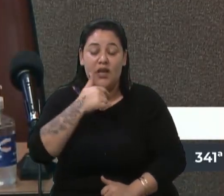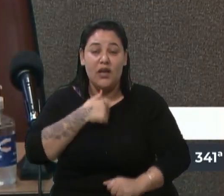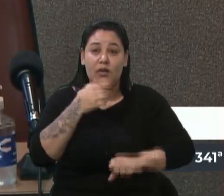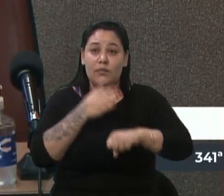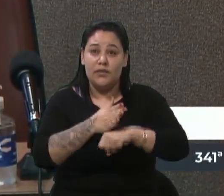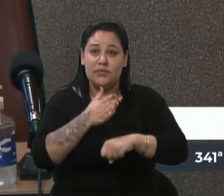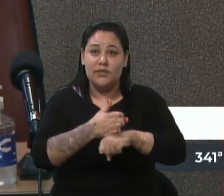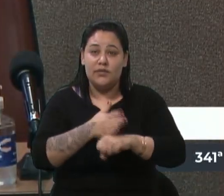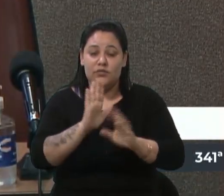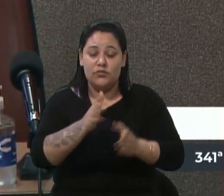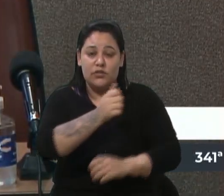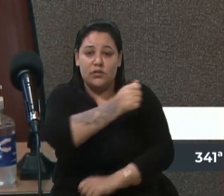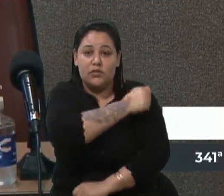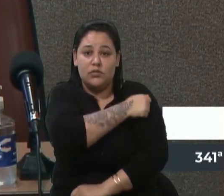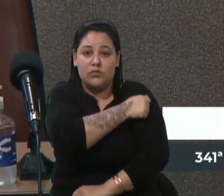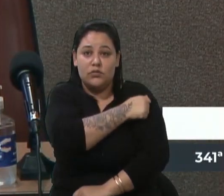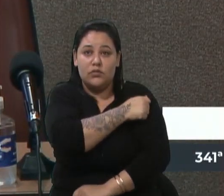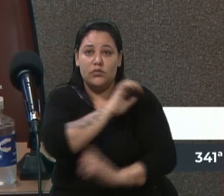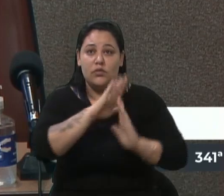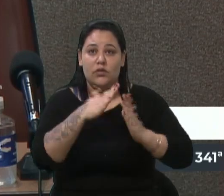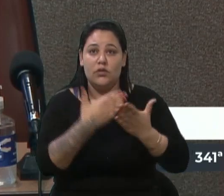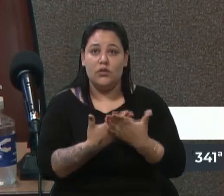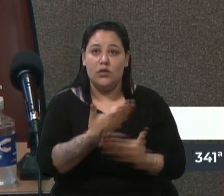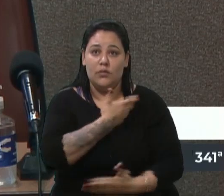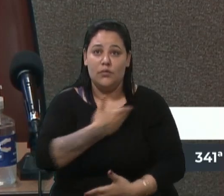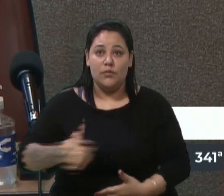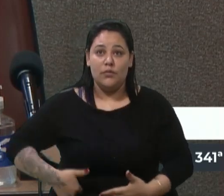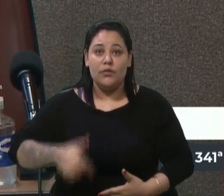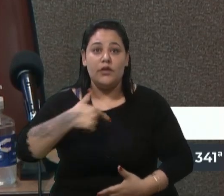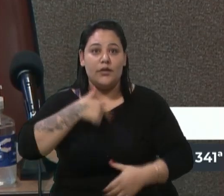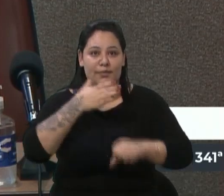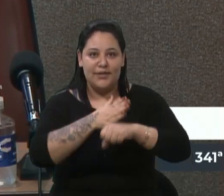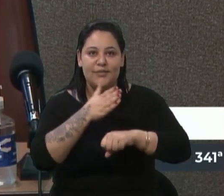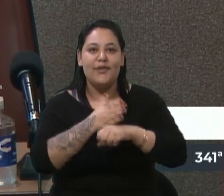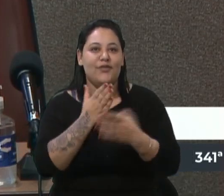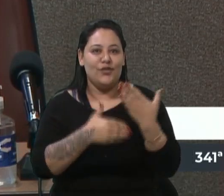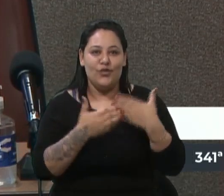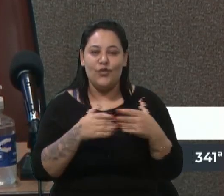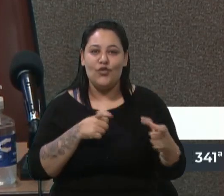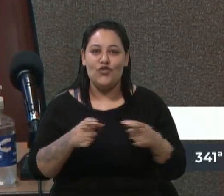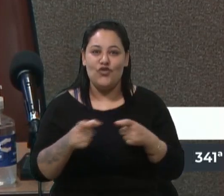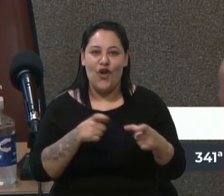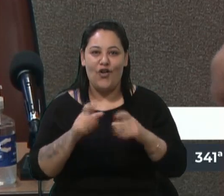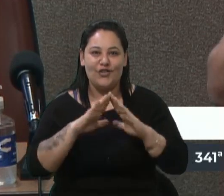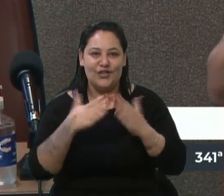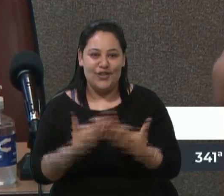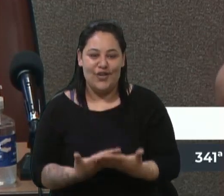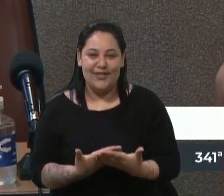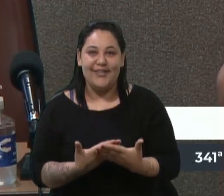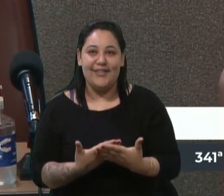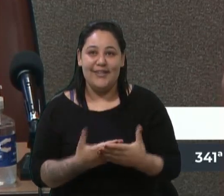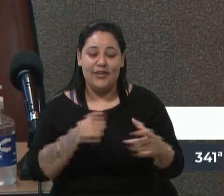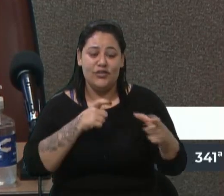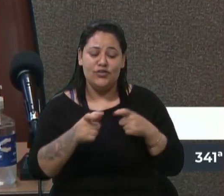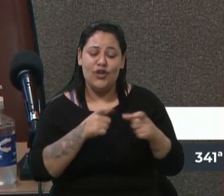Eu fui aluno de escola pública e participava muito de jogos escolares. Os jogos escolares são muito